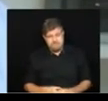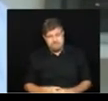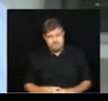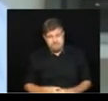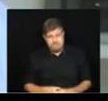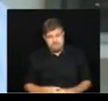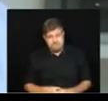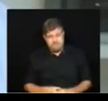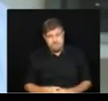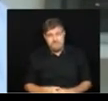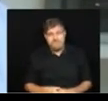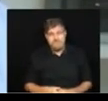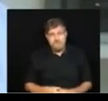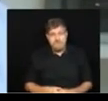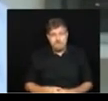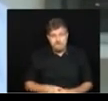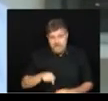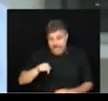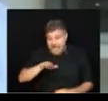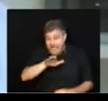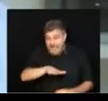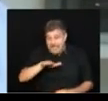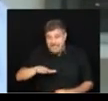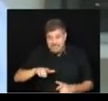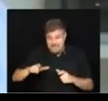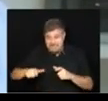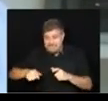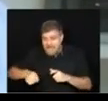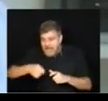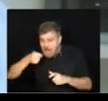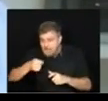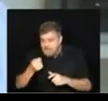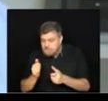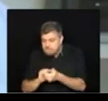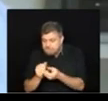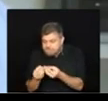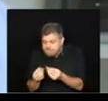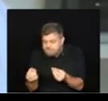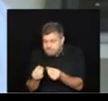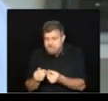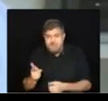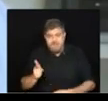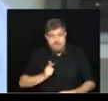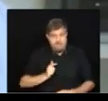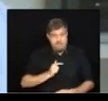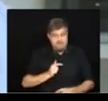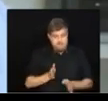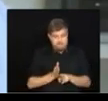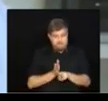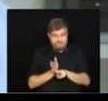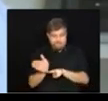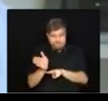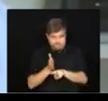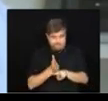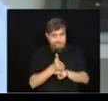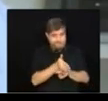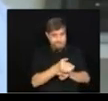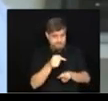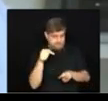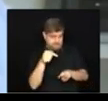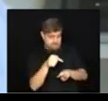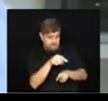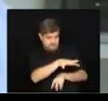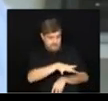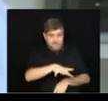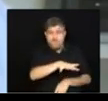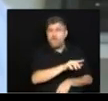questão do estado nutricional da criança, a gente teve duas vertentes, né? Uma,